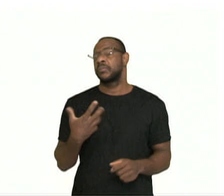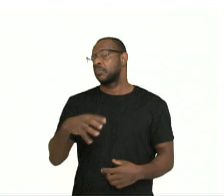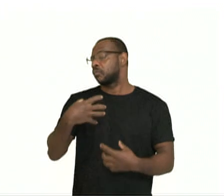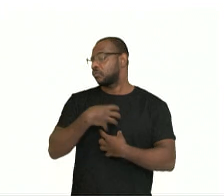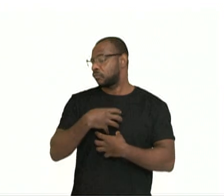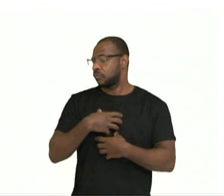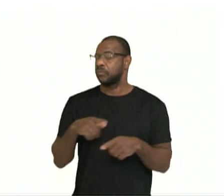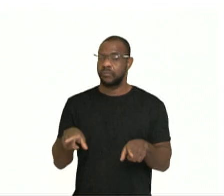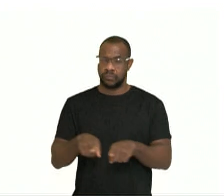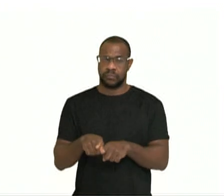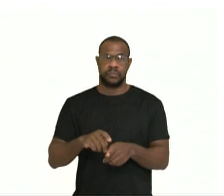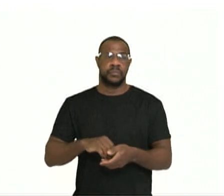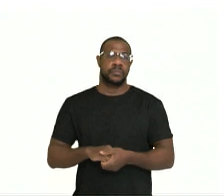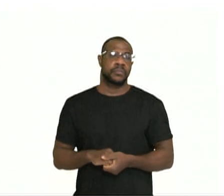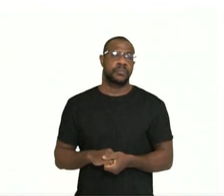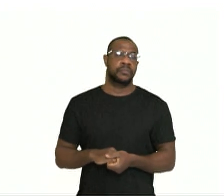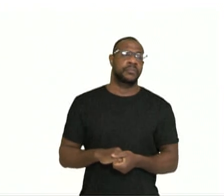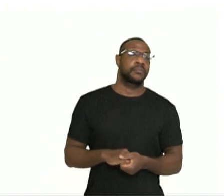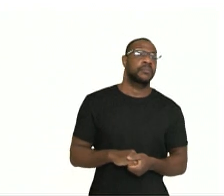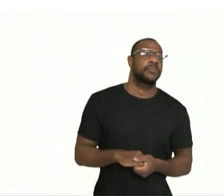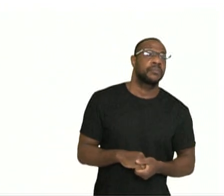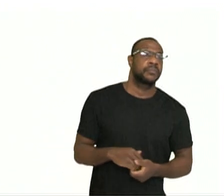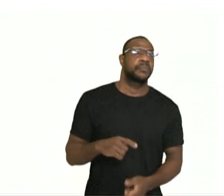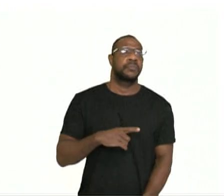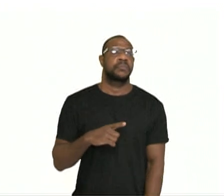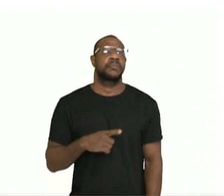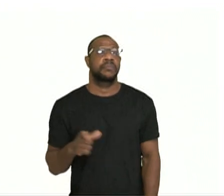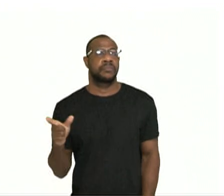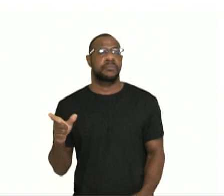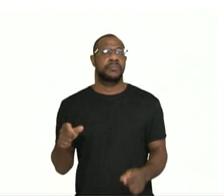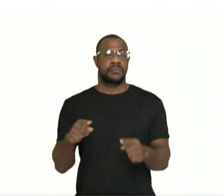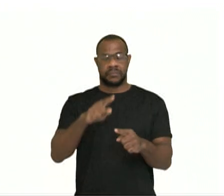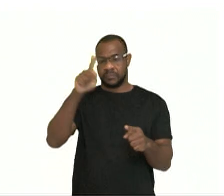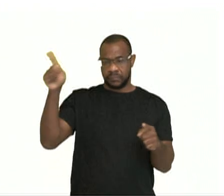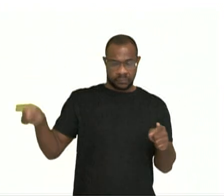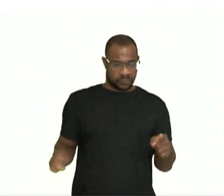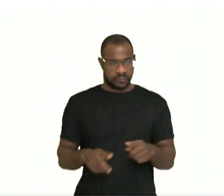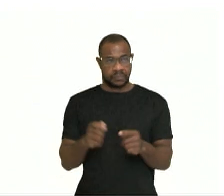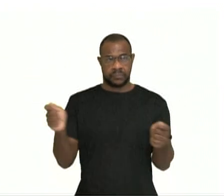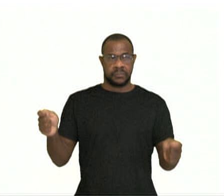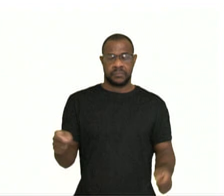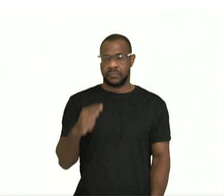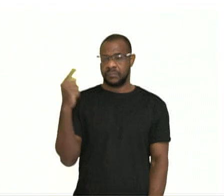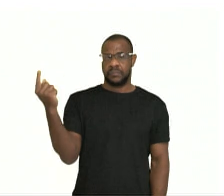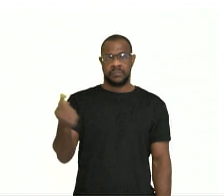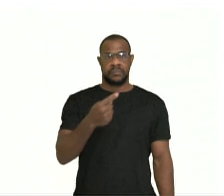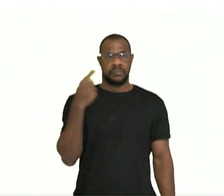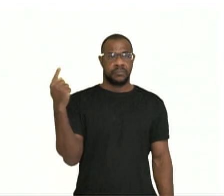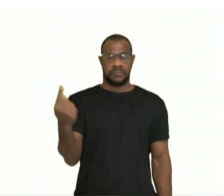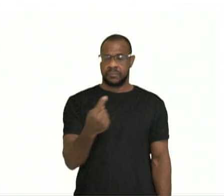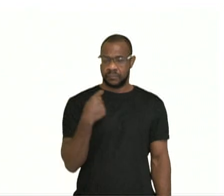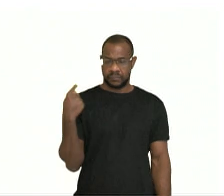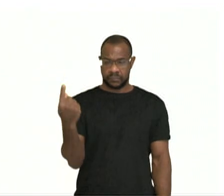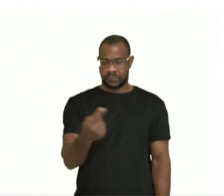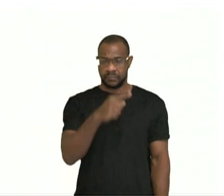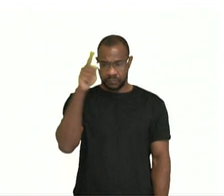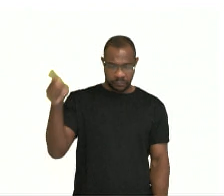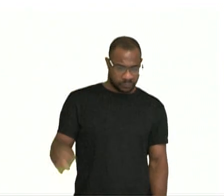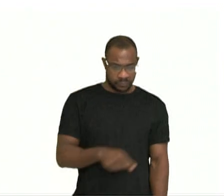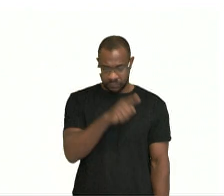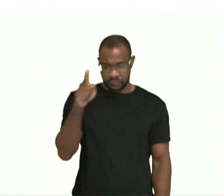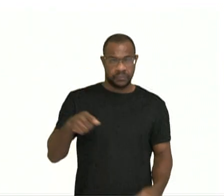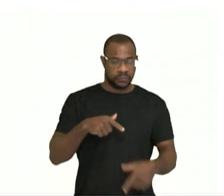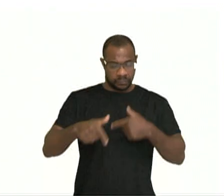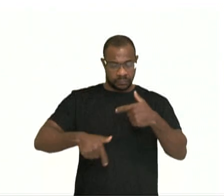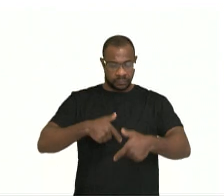também. Então, vai estar esse círculo, esse aro girando, né? E ainda a pessoa vai estar ali trabalhando o